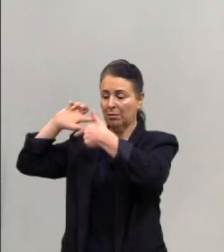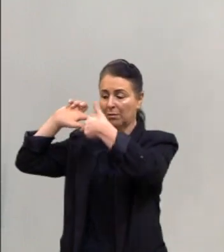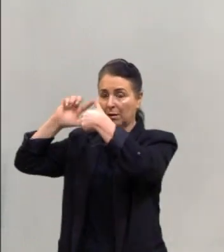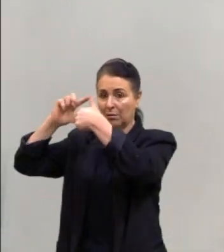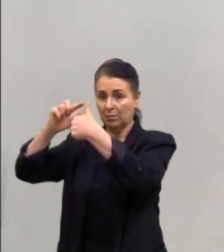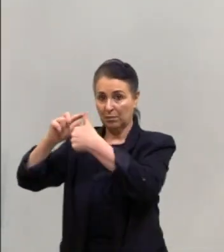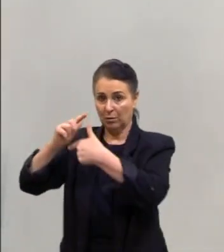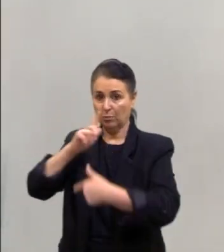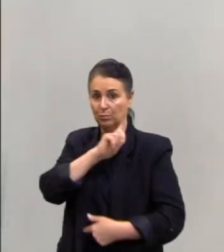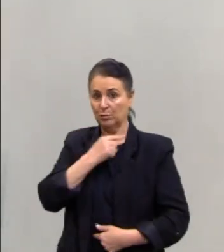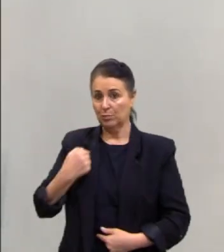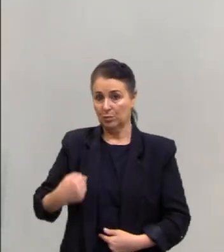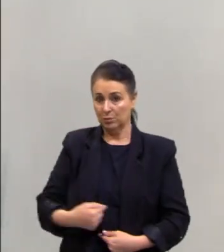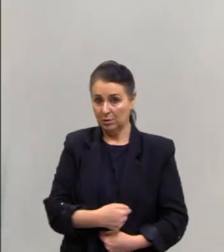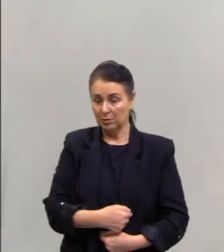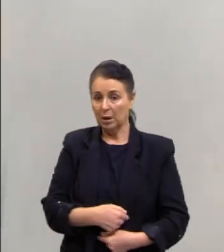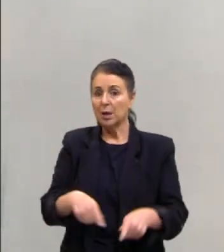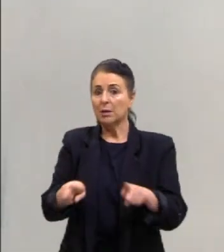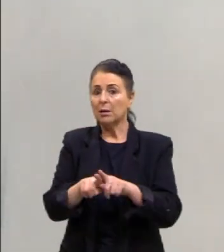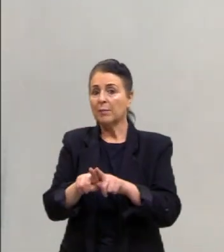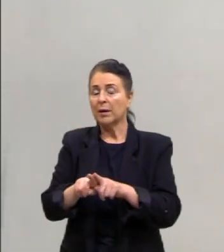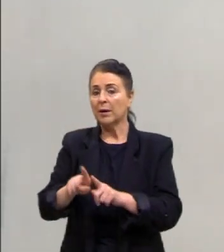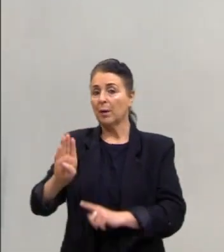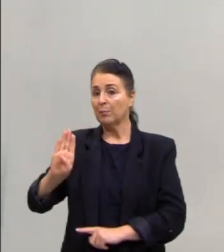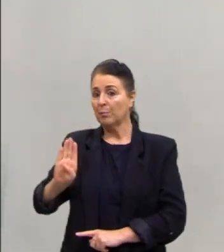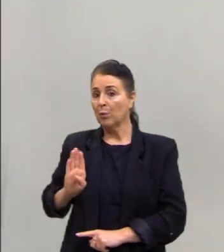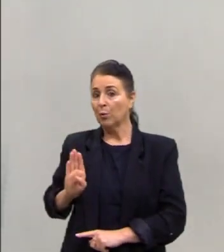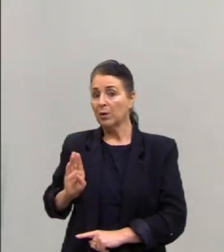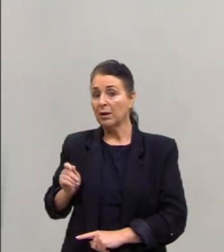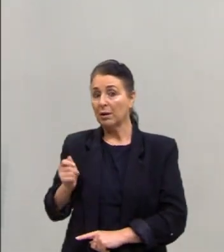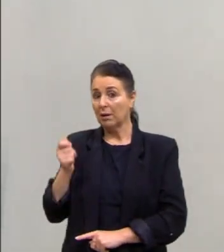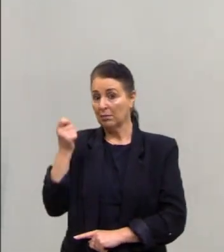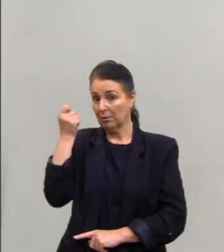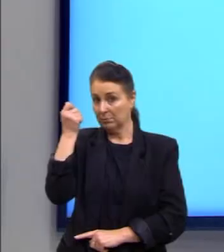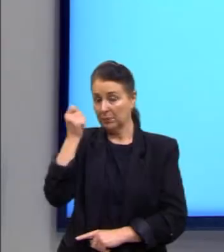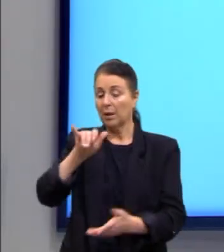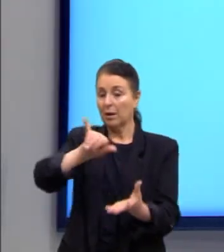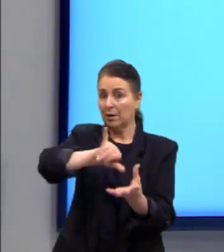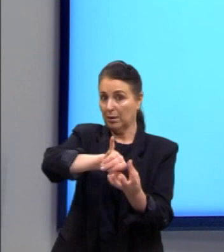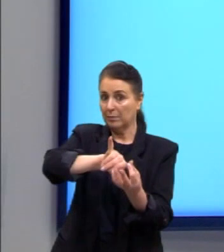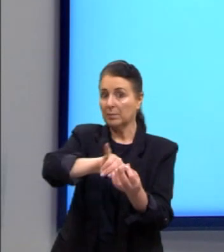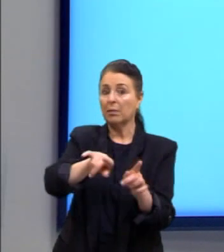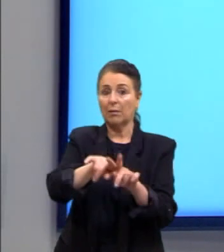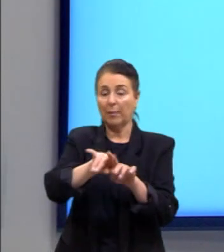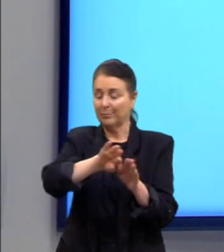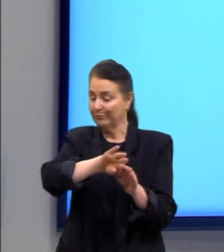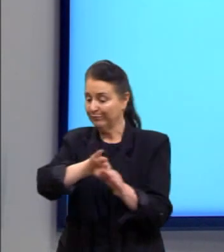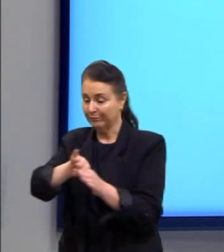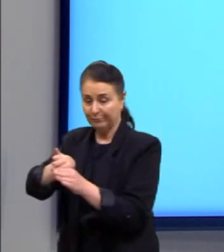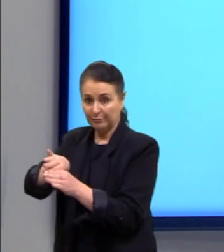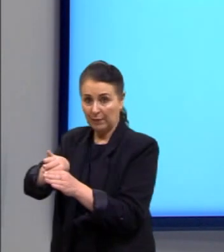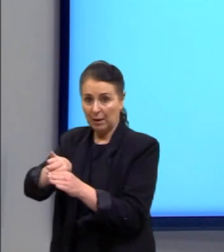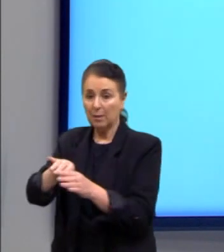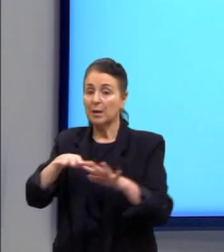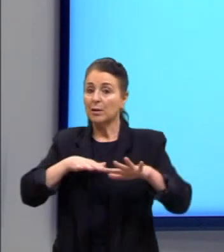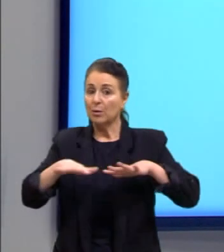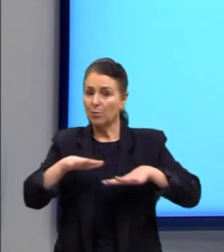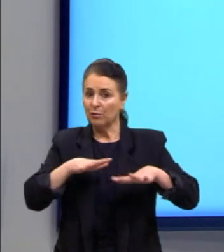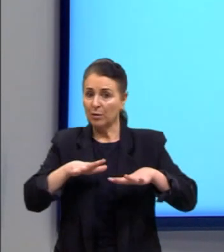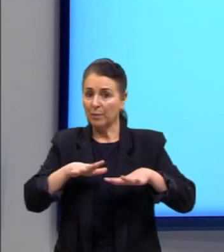com a cultura burguesa capitalista mas nesse movimento também né vai perseguir por exemplo